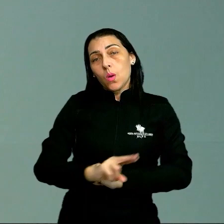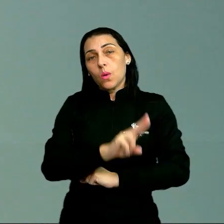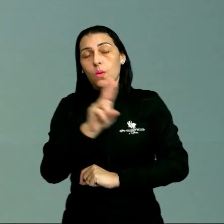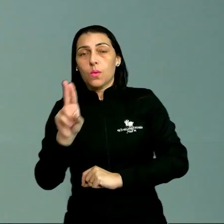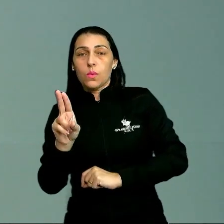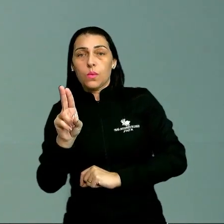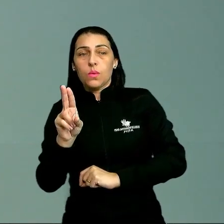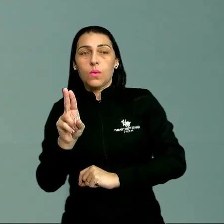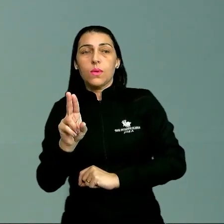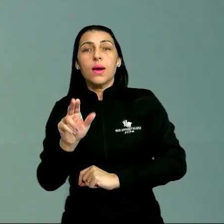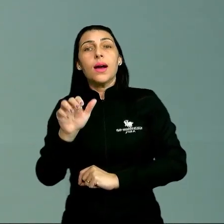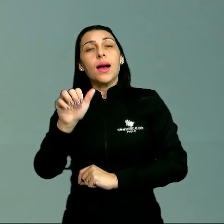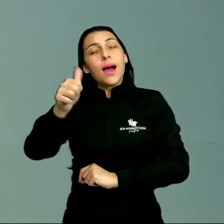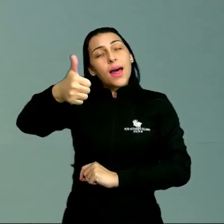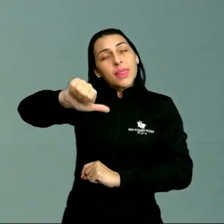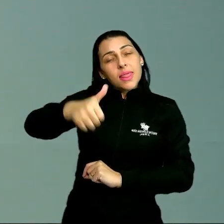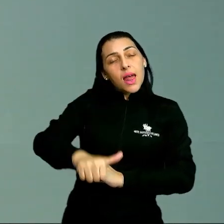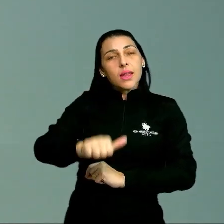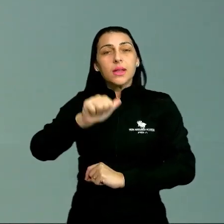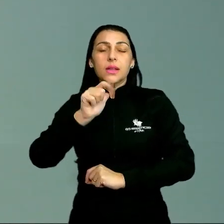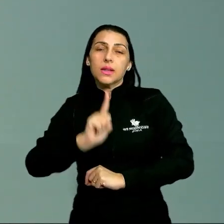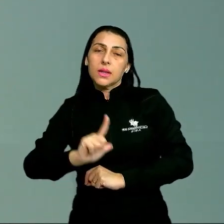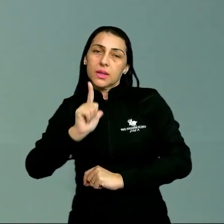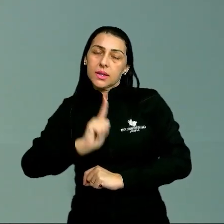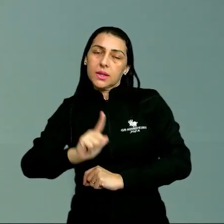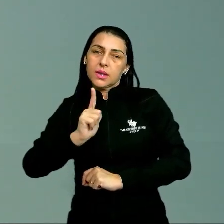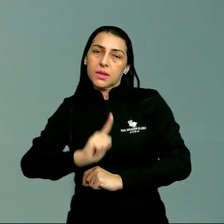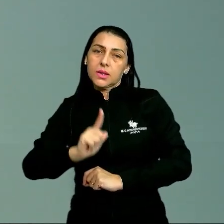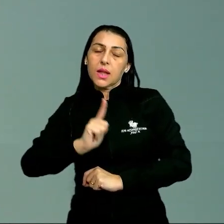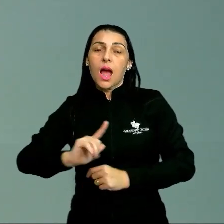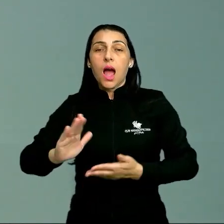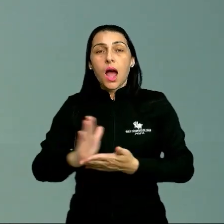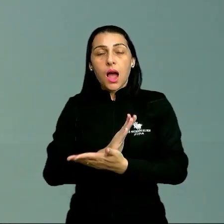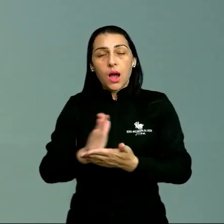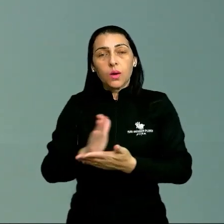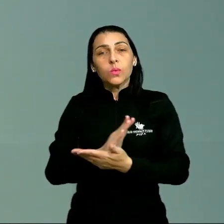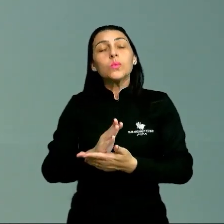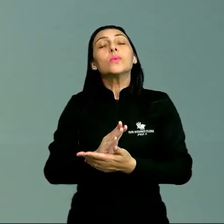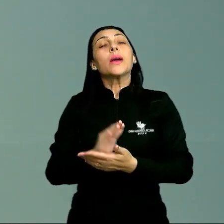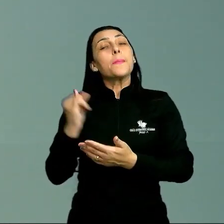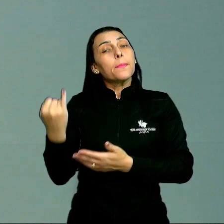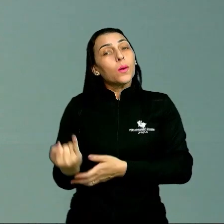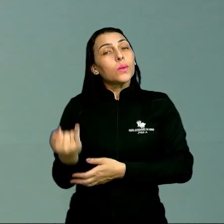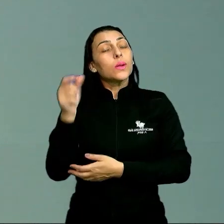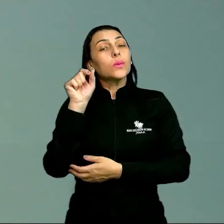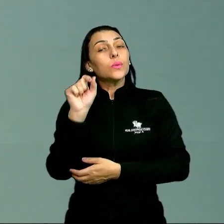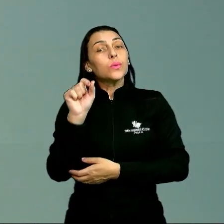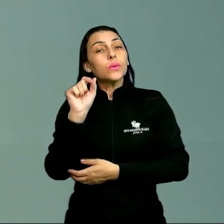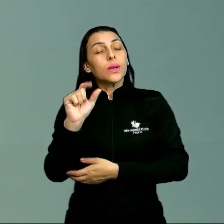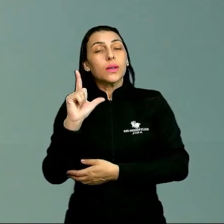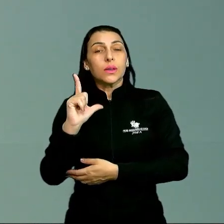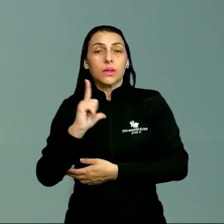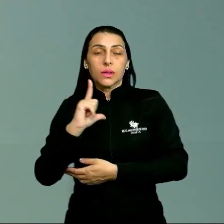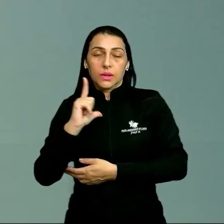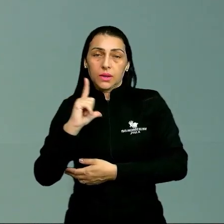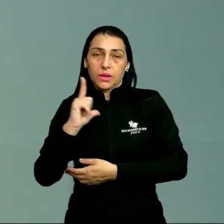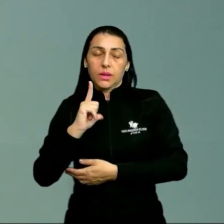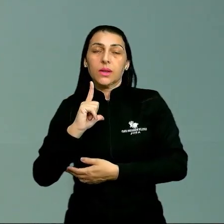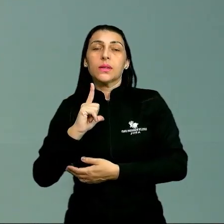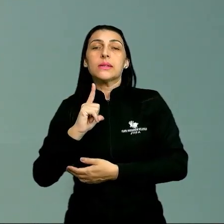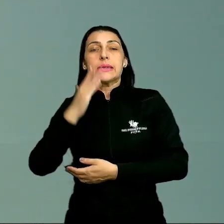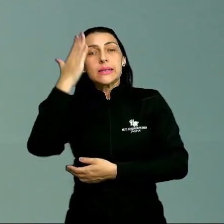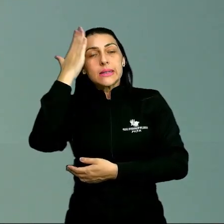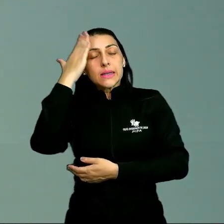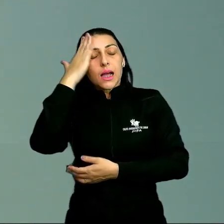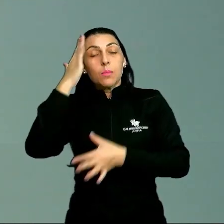ou de análise literária ou de extrair algum sentido dessa obra, é importante que a gente muitas vezes saiba